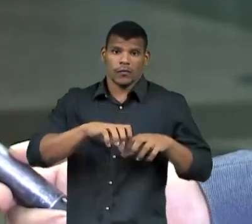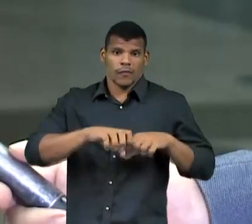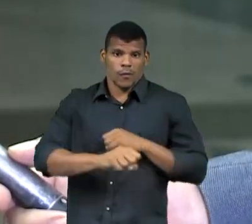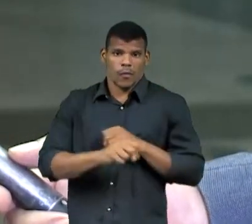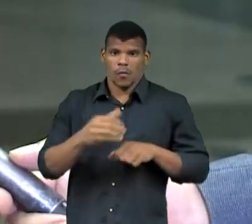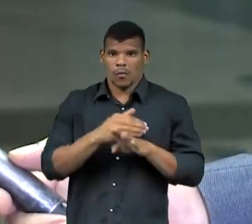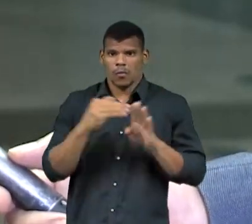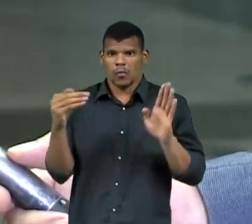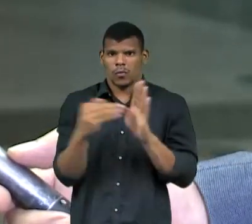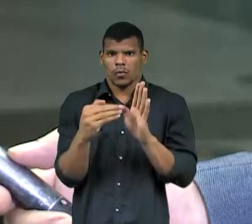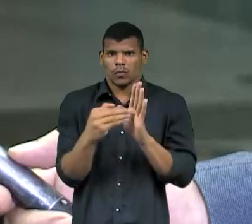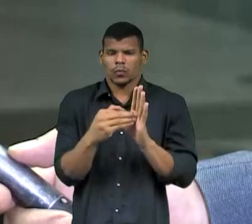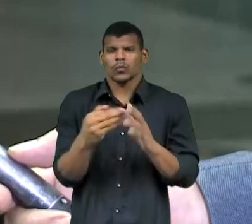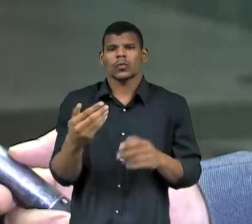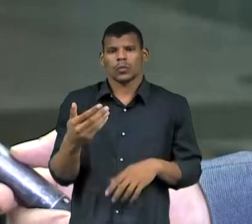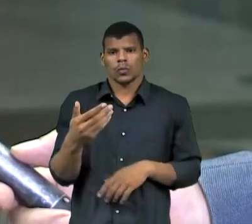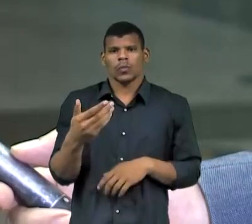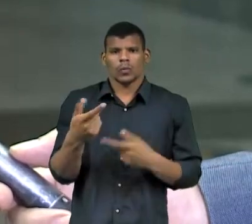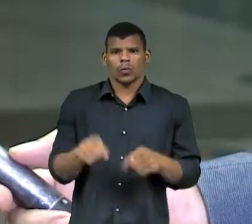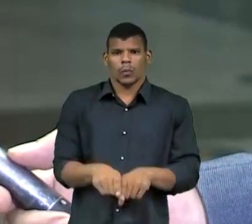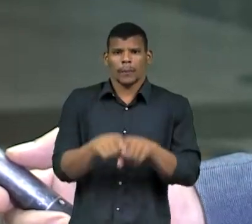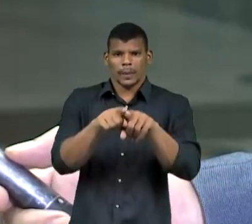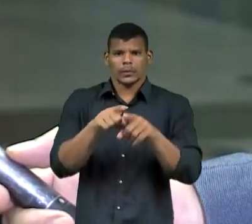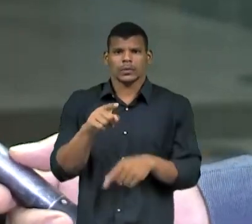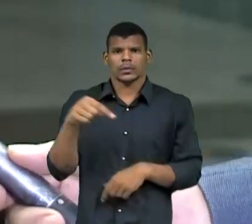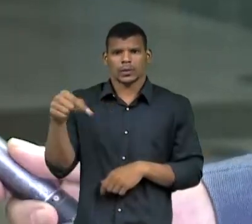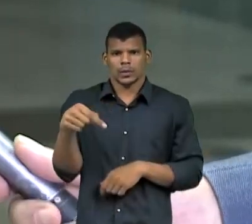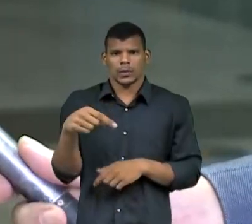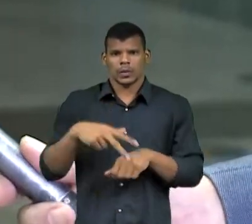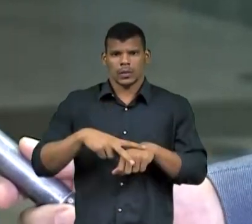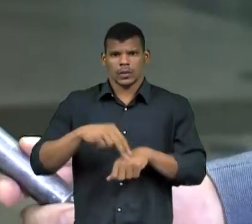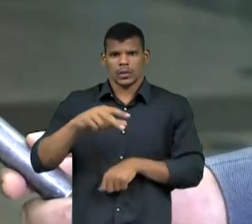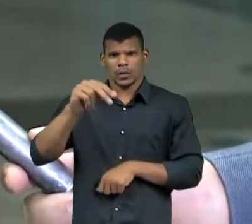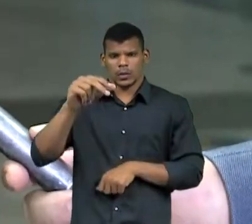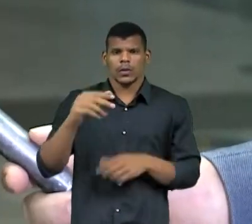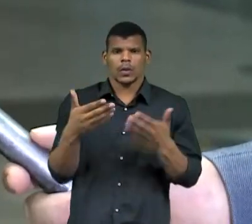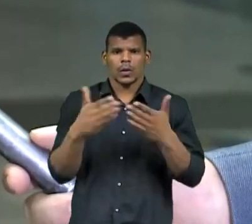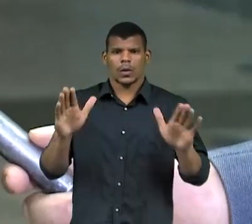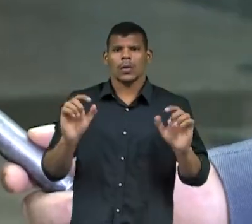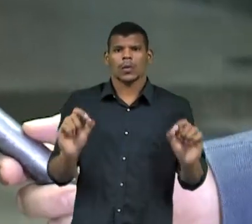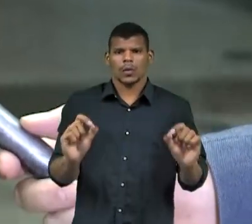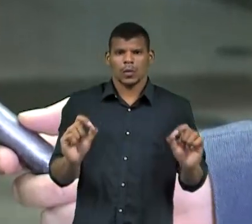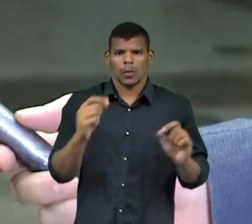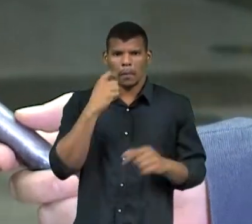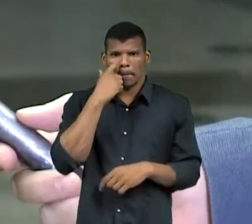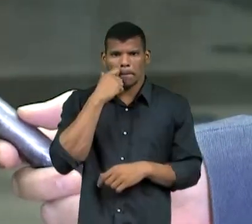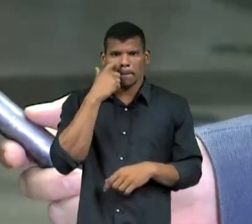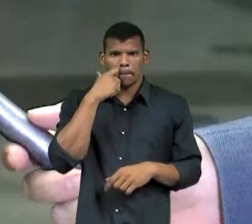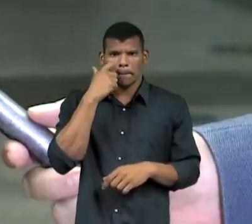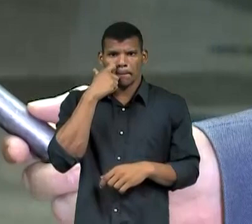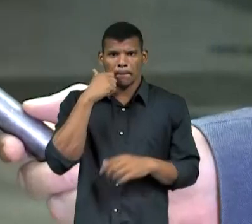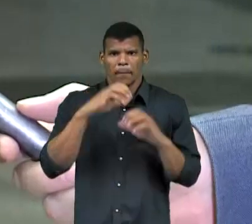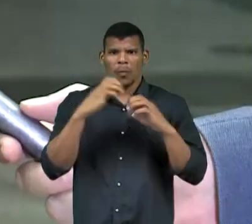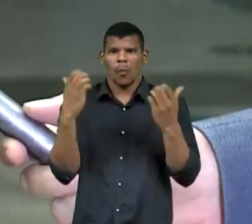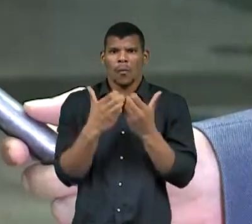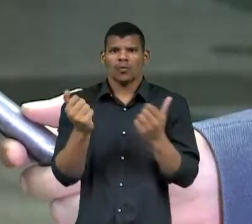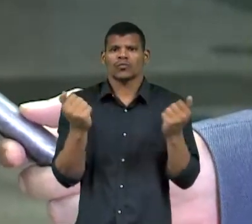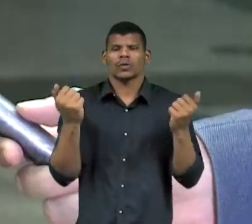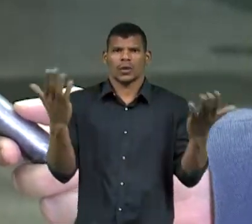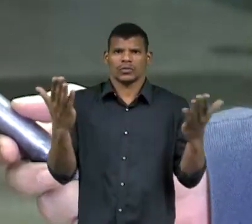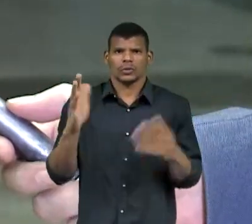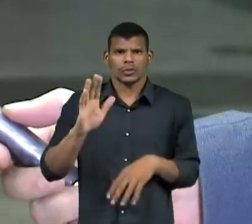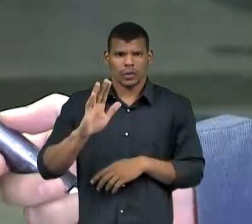tudo. Aí, com a parceria com a SEDUC, nós abrimos e estendemos a comunidade em geral, certo? Então, se